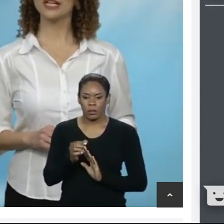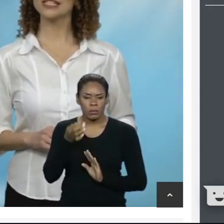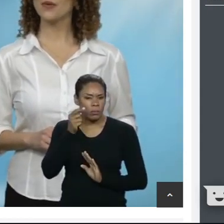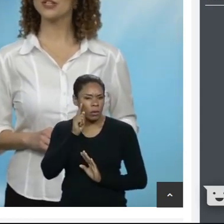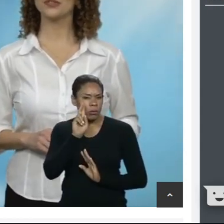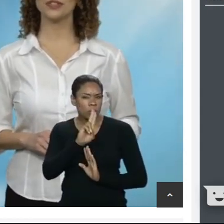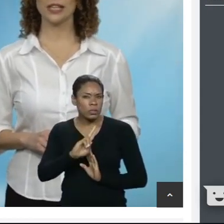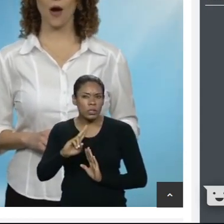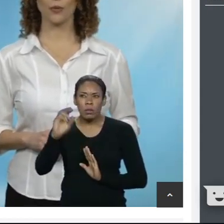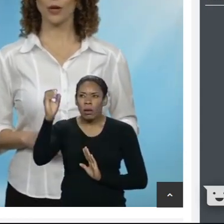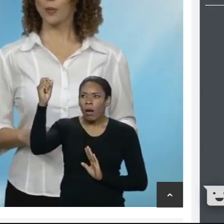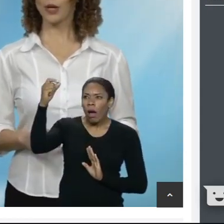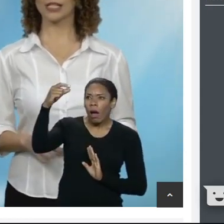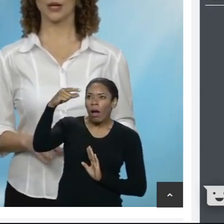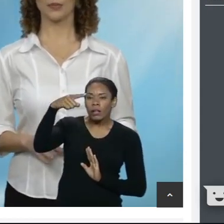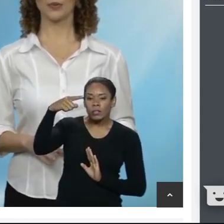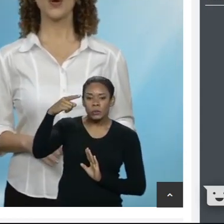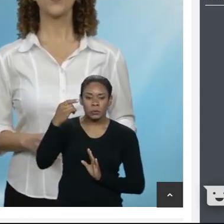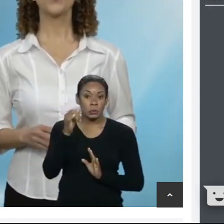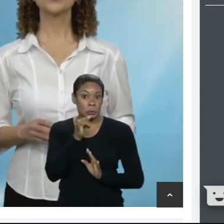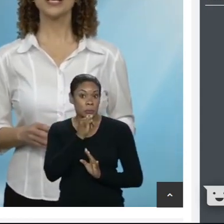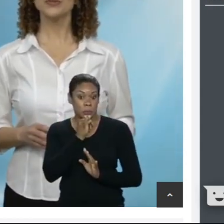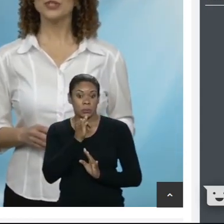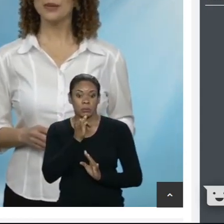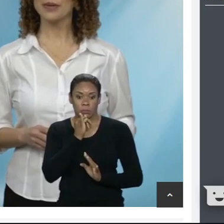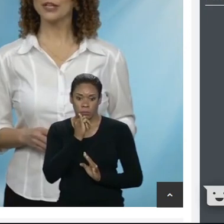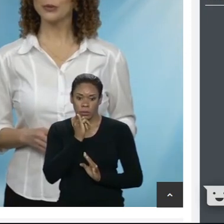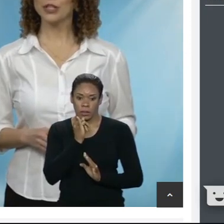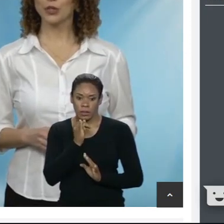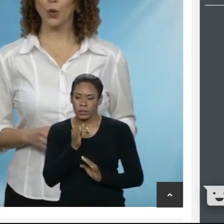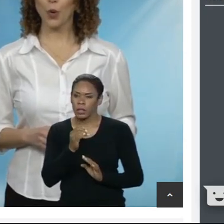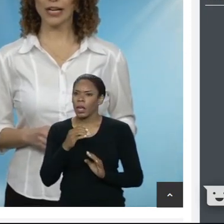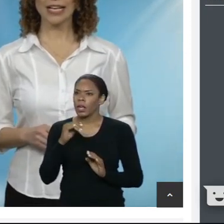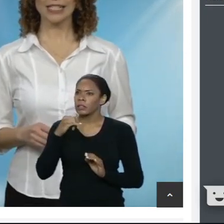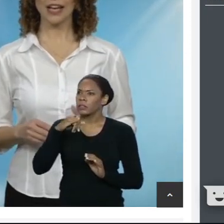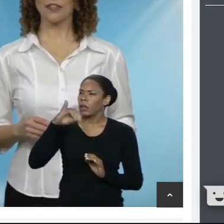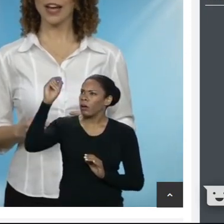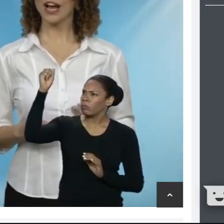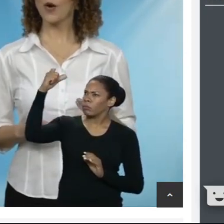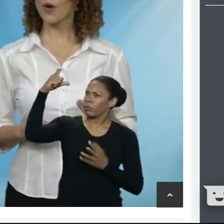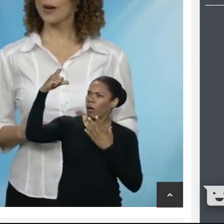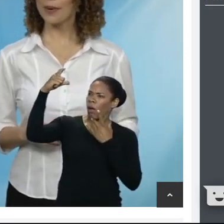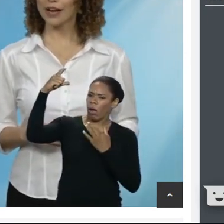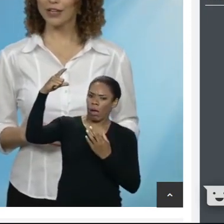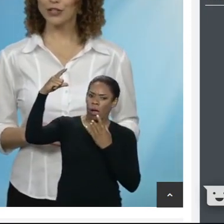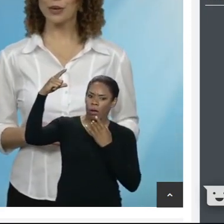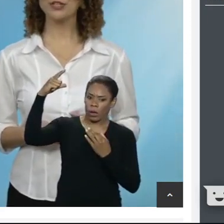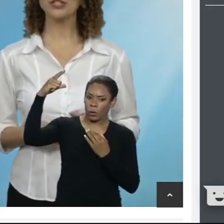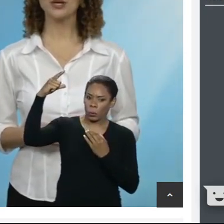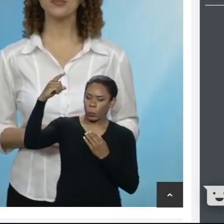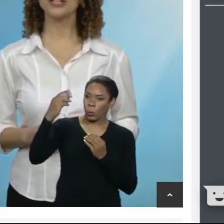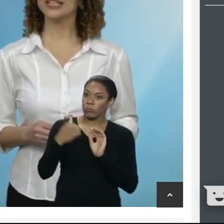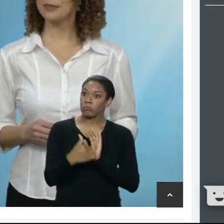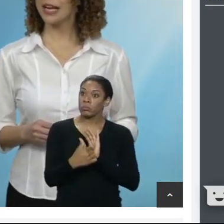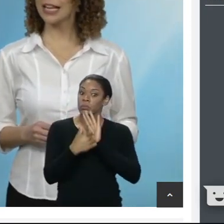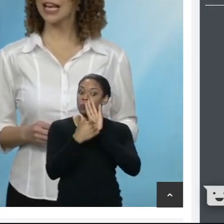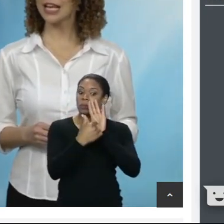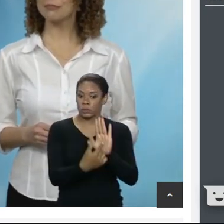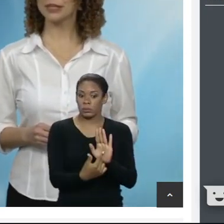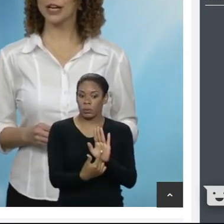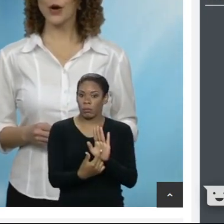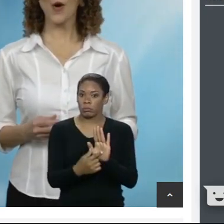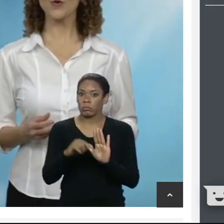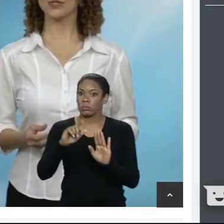de iluminação artificial. Por exemplo, o conceito de temperatura de cor se refere à cor aparente emitida por